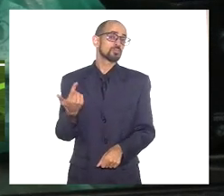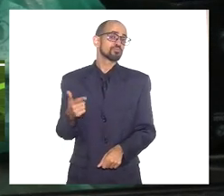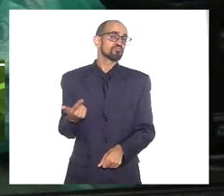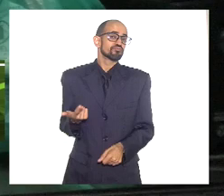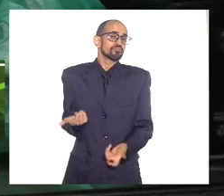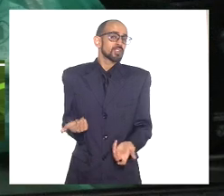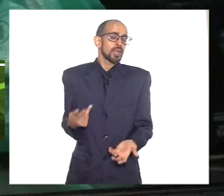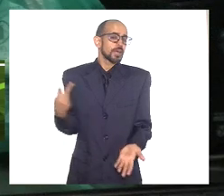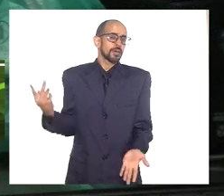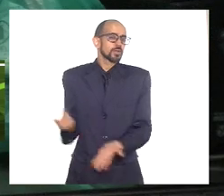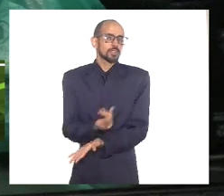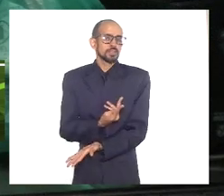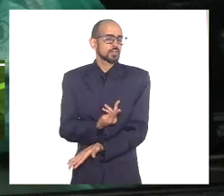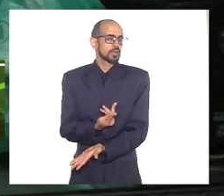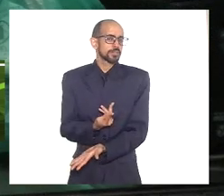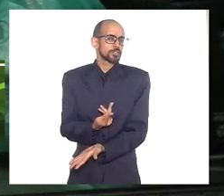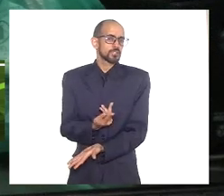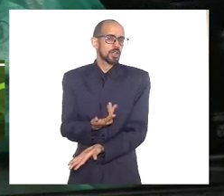mais acontecendo